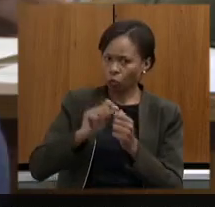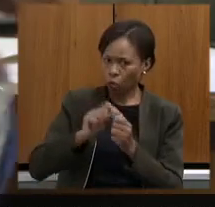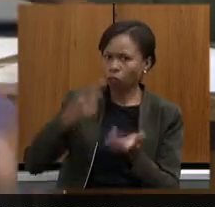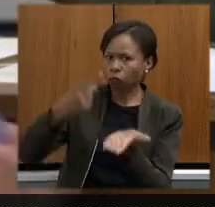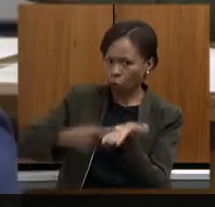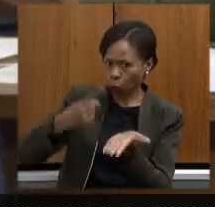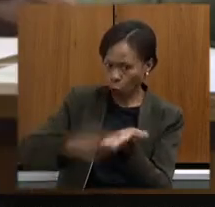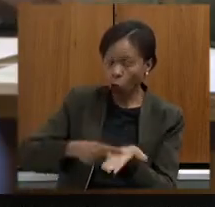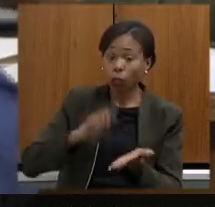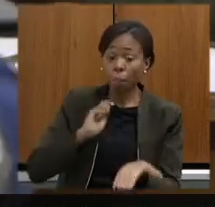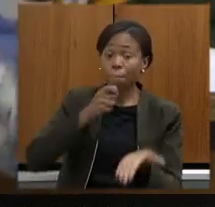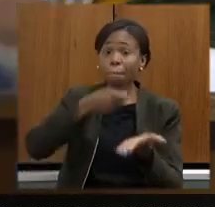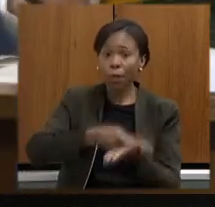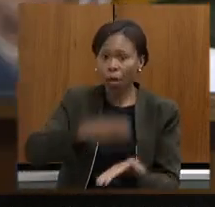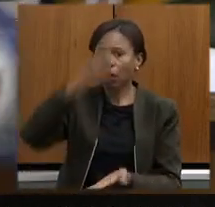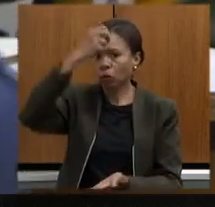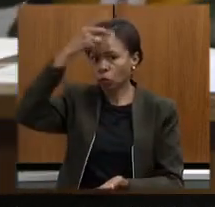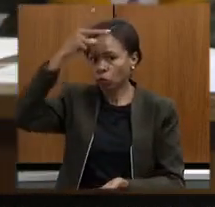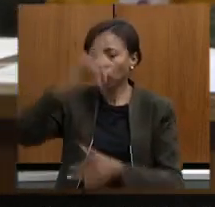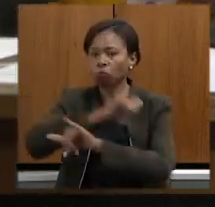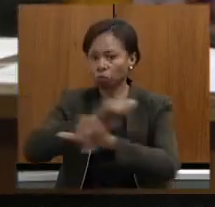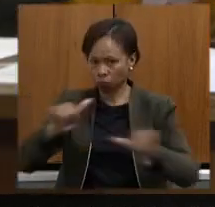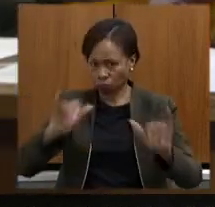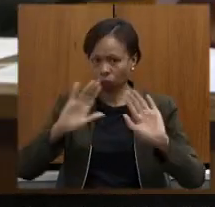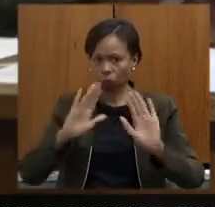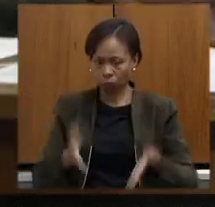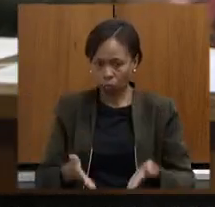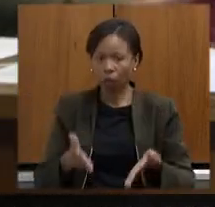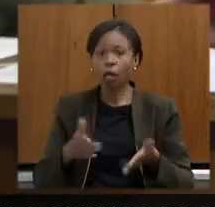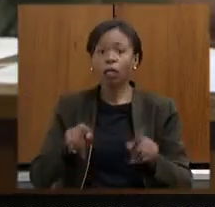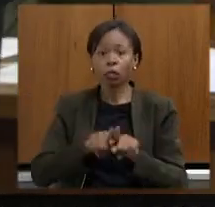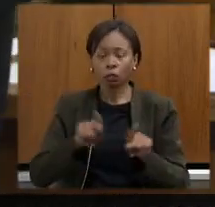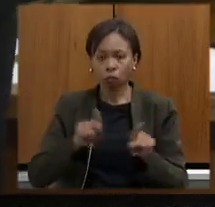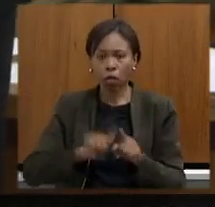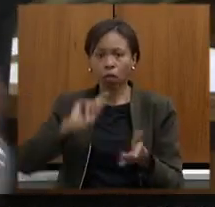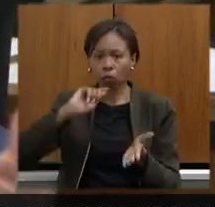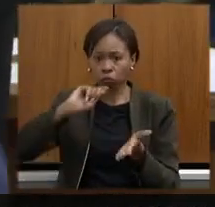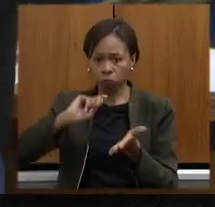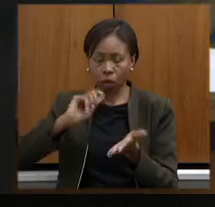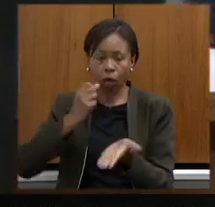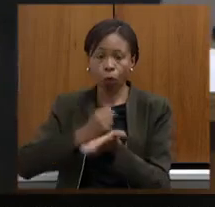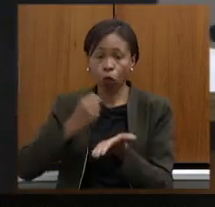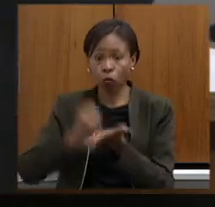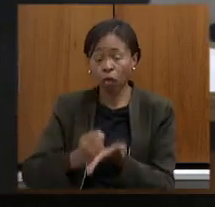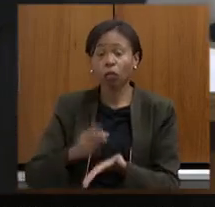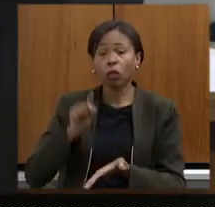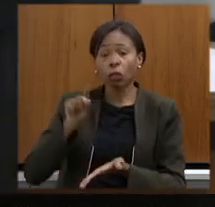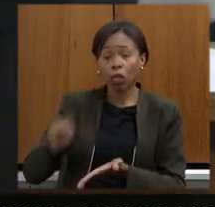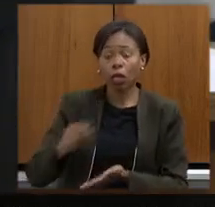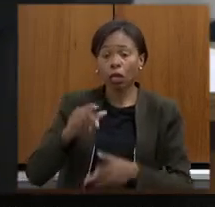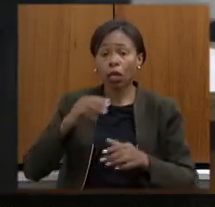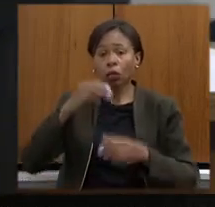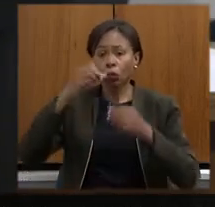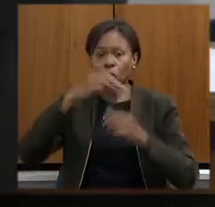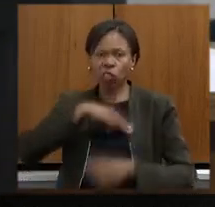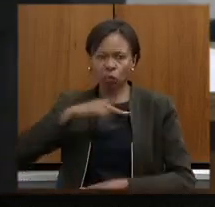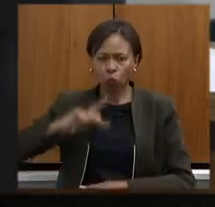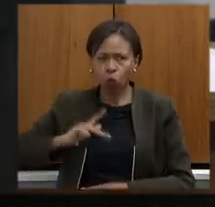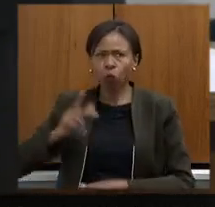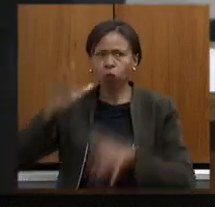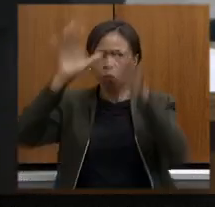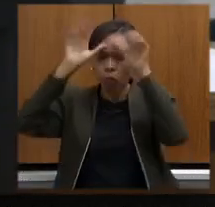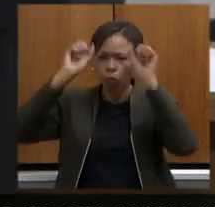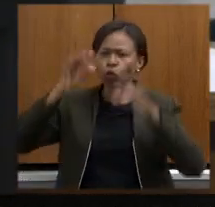aos municípios já foi anunciado também já está também homologado no Ministério Público homologado Tribunal de Justiça enfim